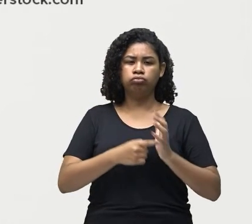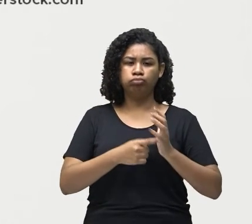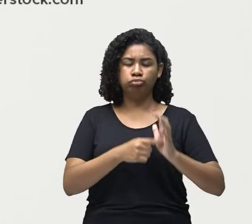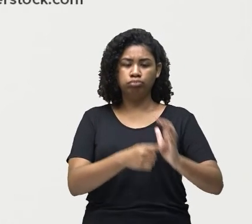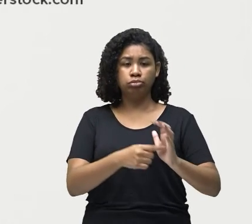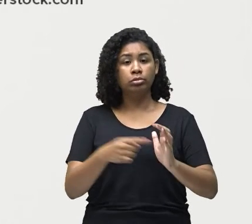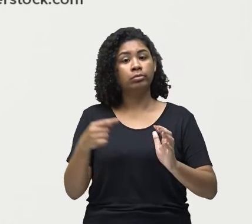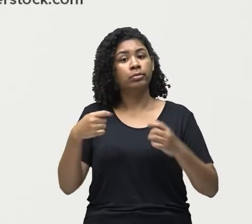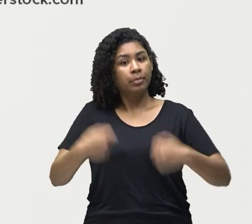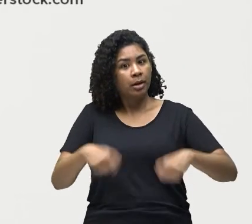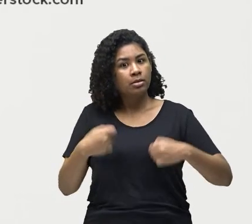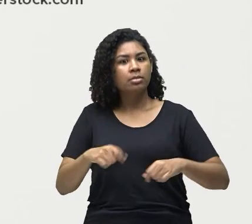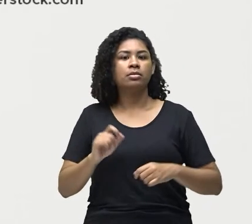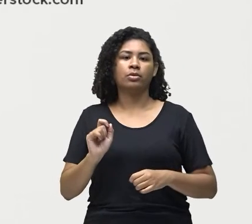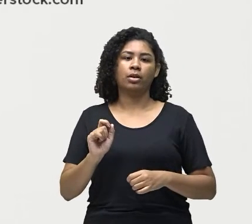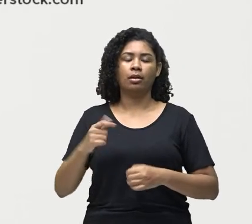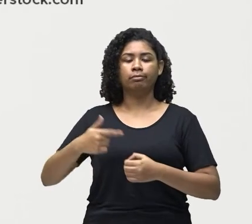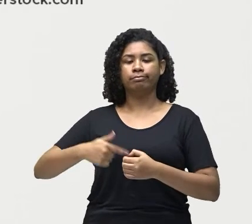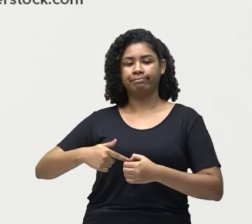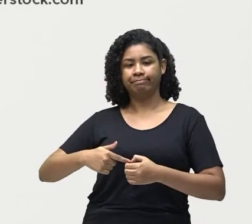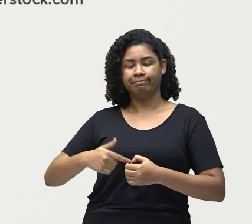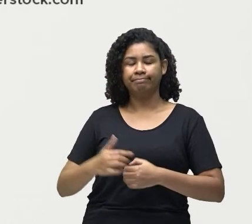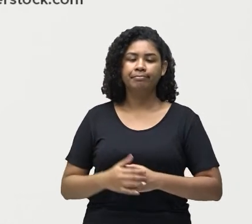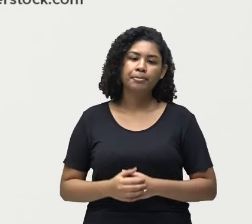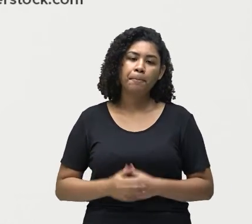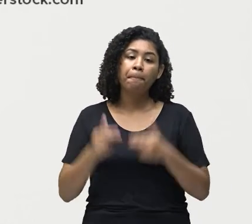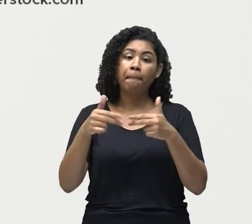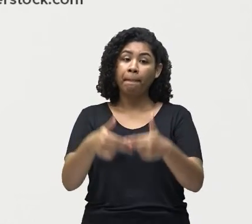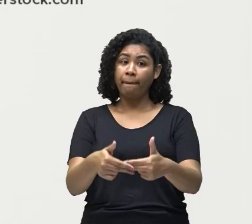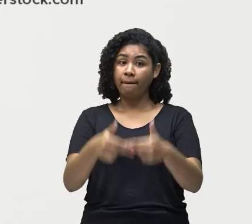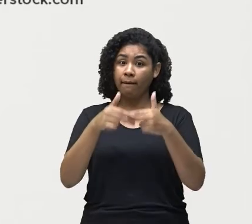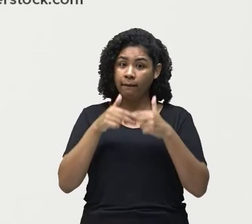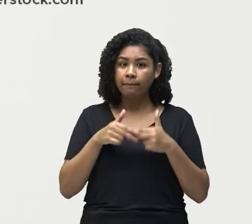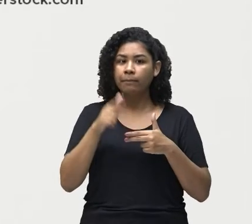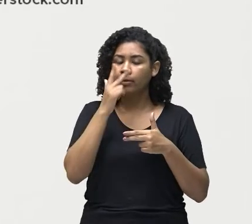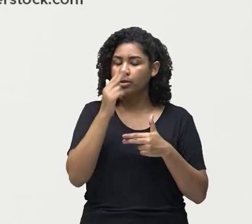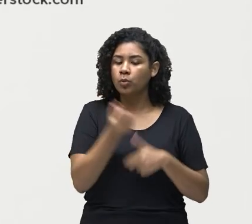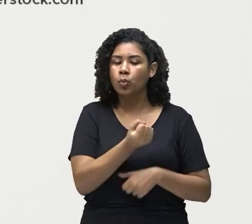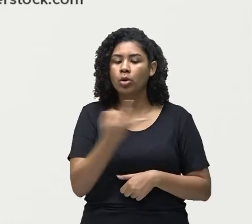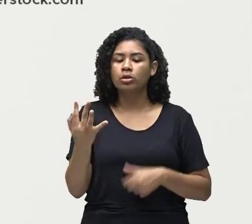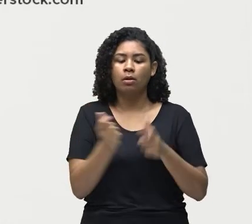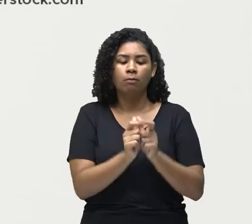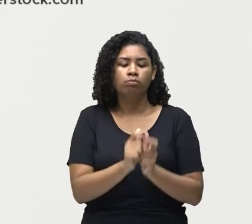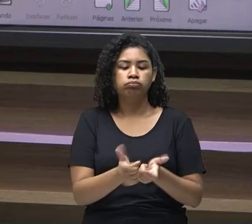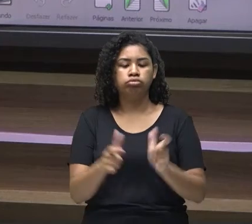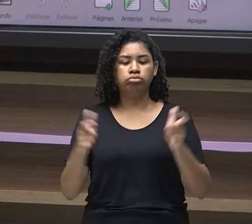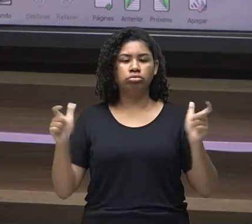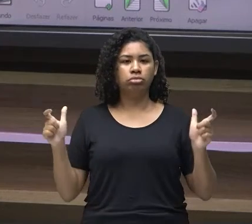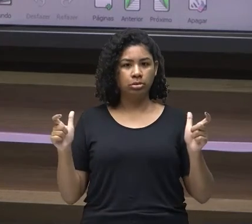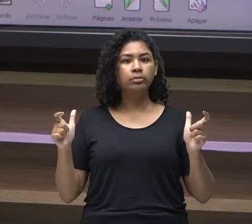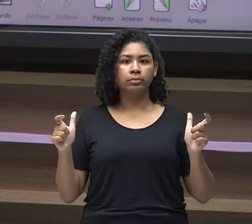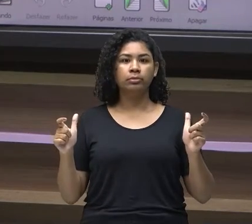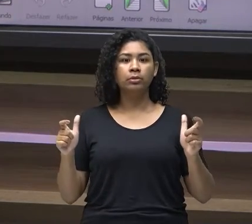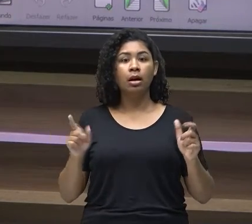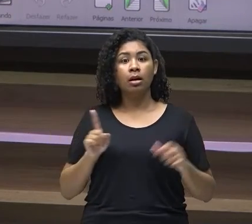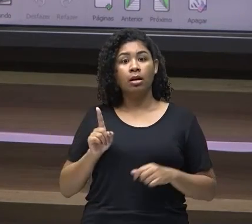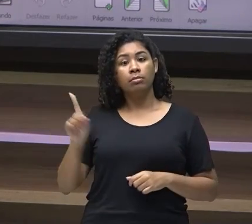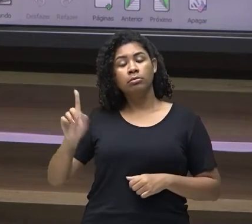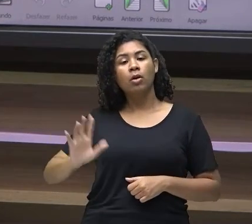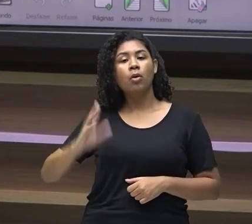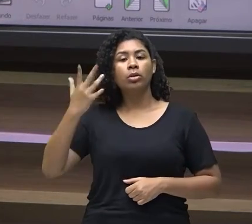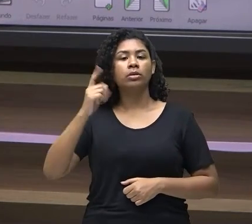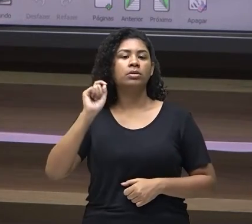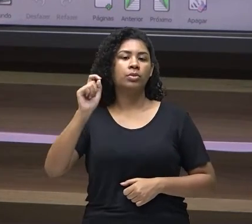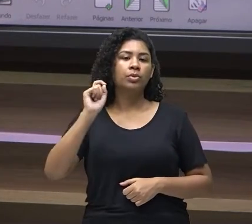necessário que tenha o combustível. Tá? Então, devido a isso, o aumento também da quantidade de carros, ocorre o quê? O aumento